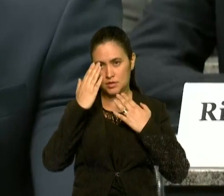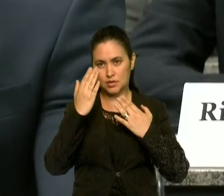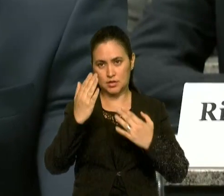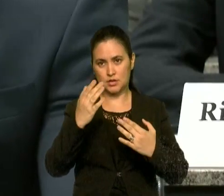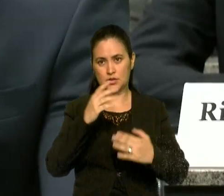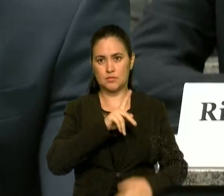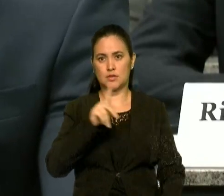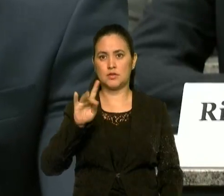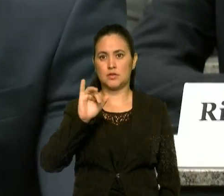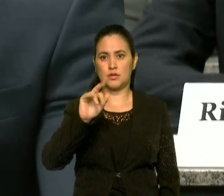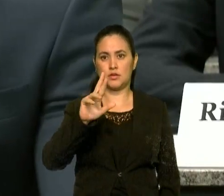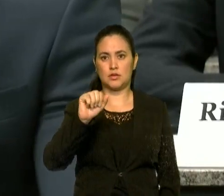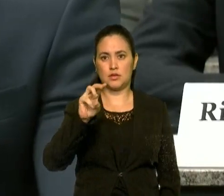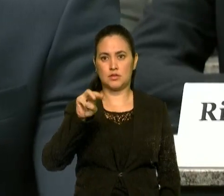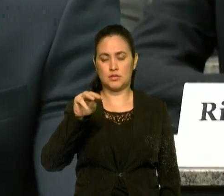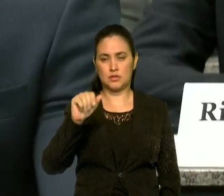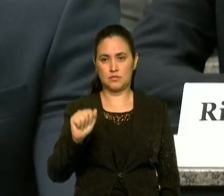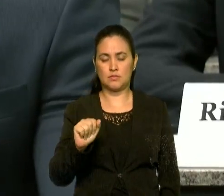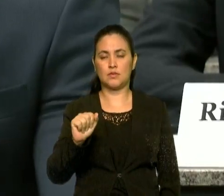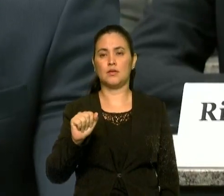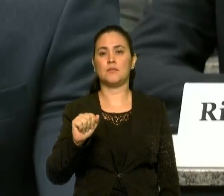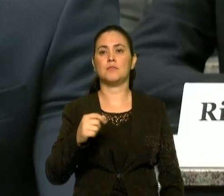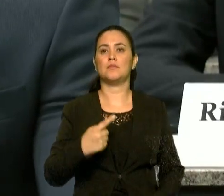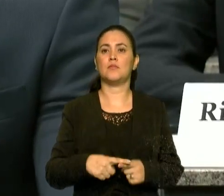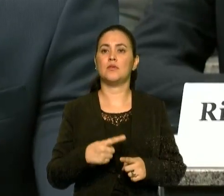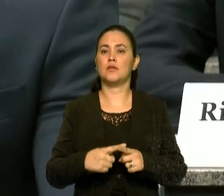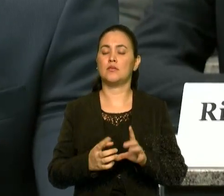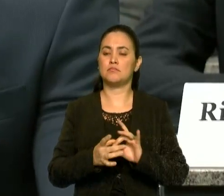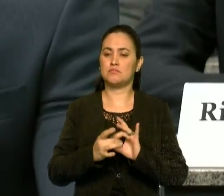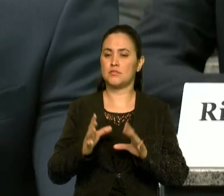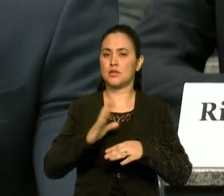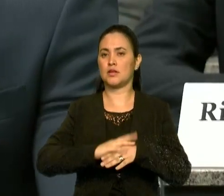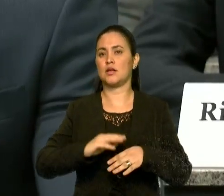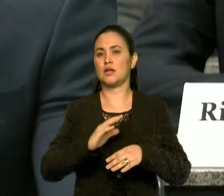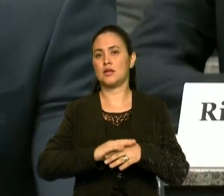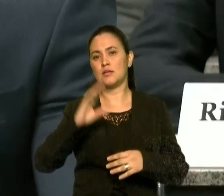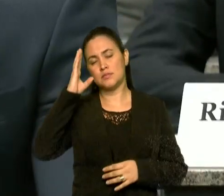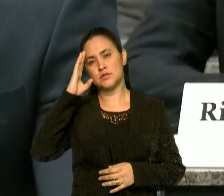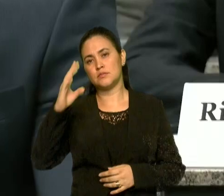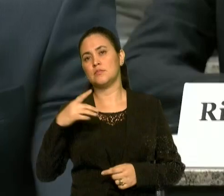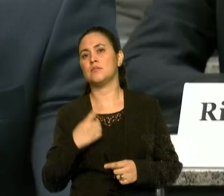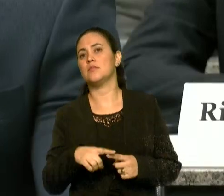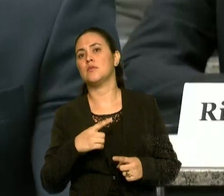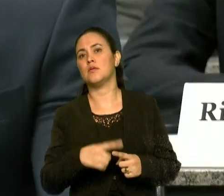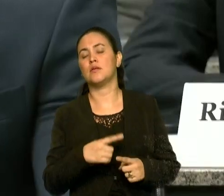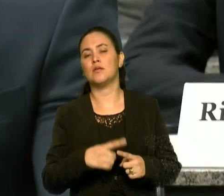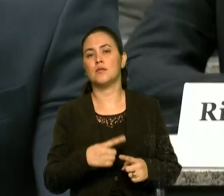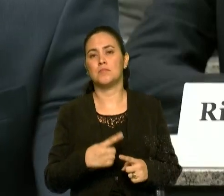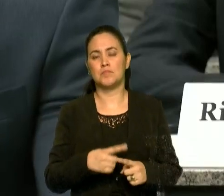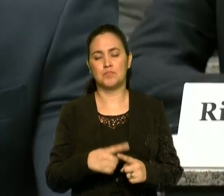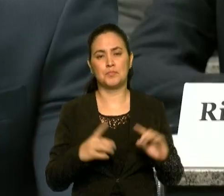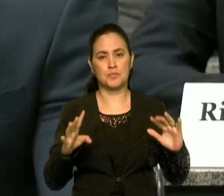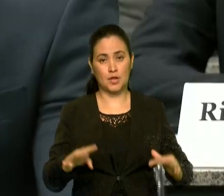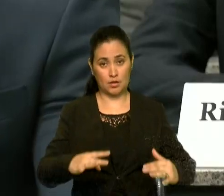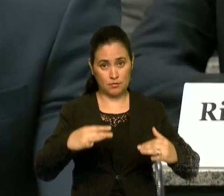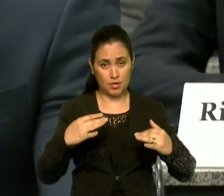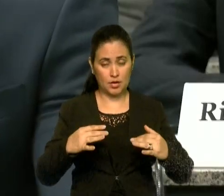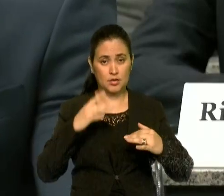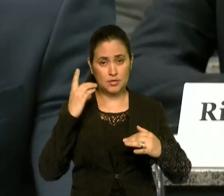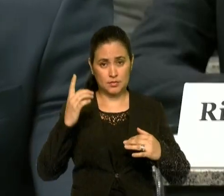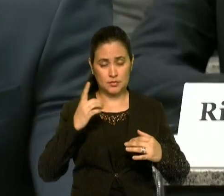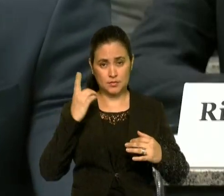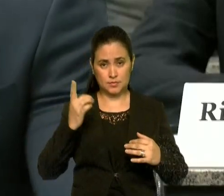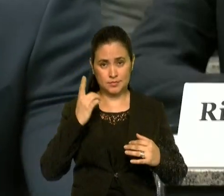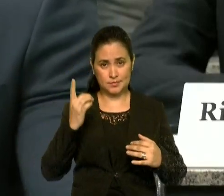sua sensibilidade, pelo seu carinho e, acima de tudo, a sua forma de ver o parlamento hoje no estado do Maranhão. Muito me orgulha,